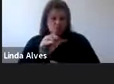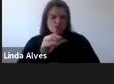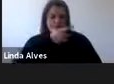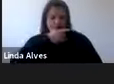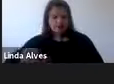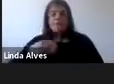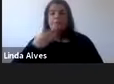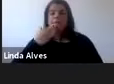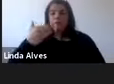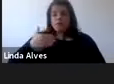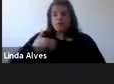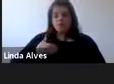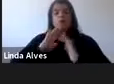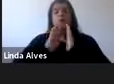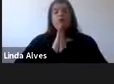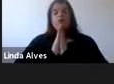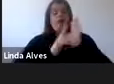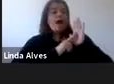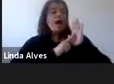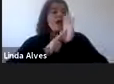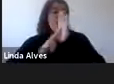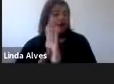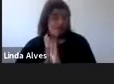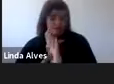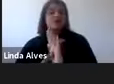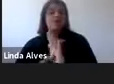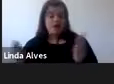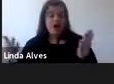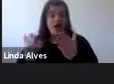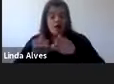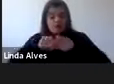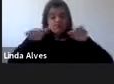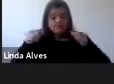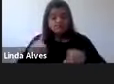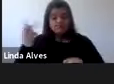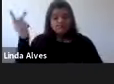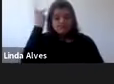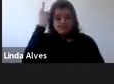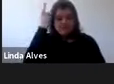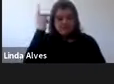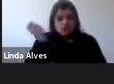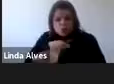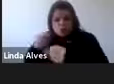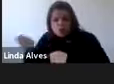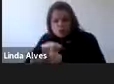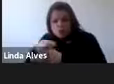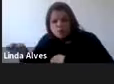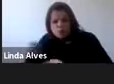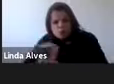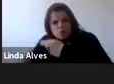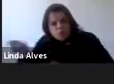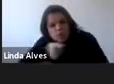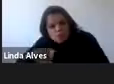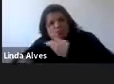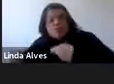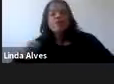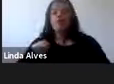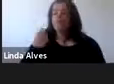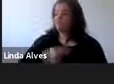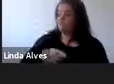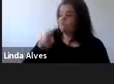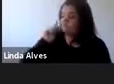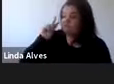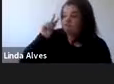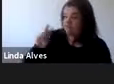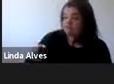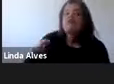Me deu um mandato para representá-lo aqui nessa mesa de negociação. E aí, na semana passada, nós tivemos aqui, viemos para ouvir o que a empresa tinha nos